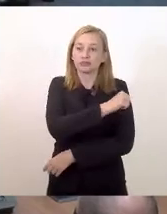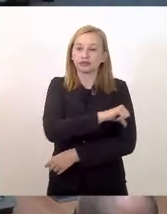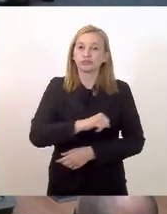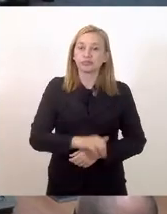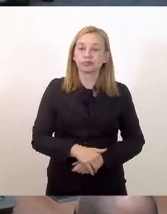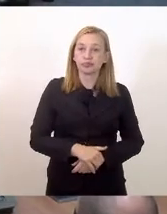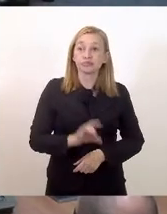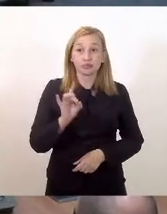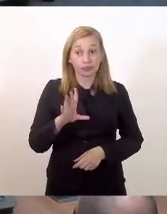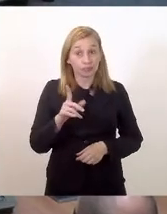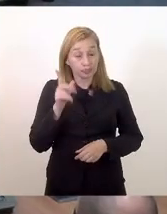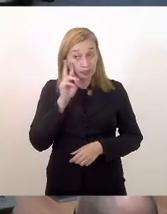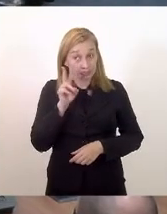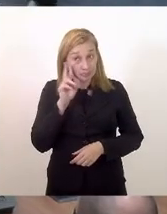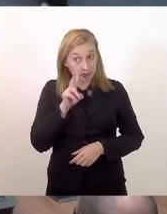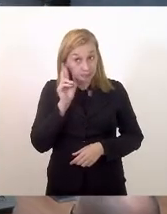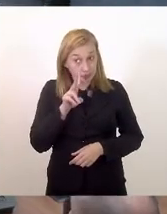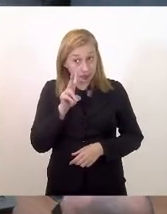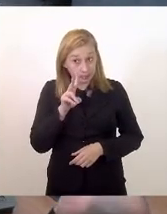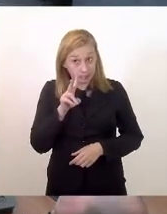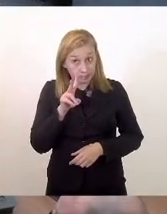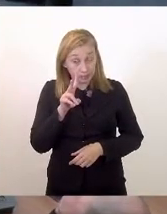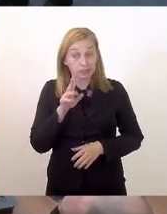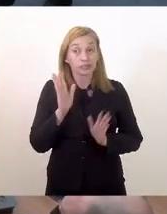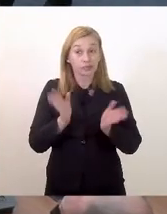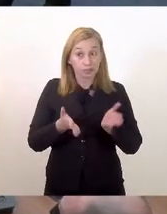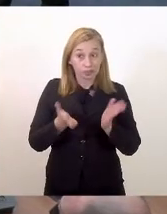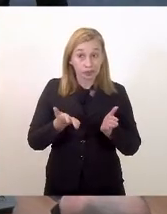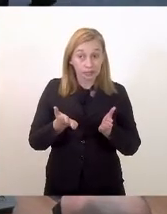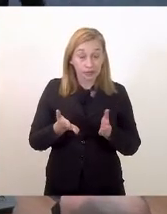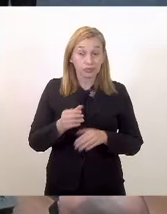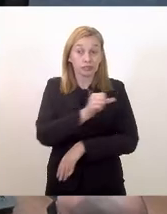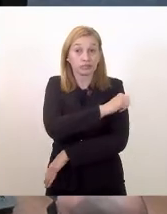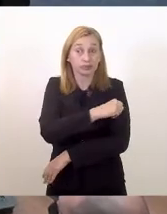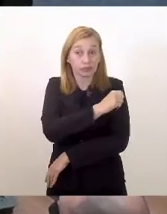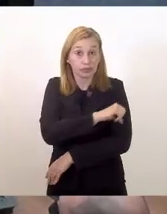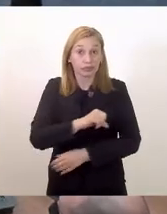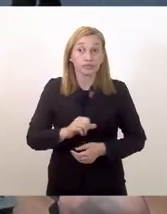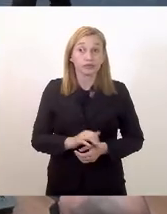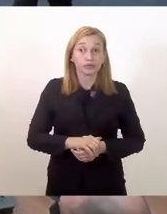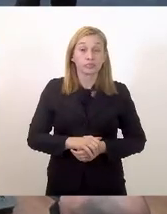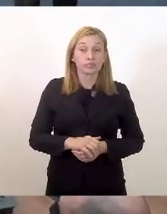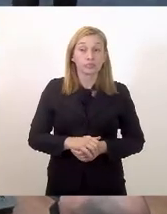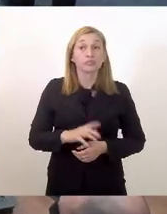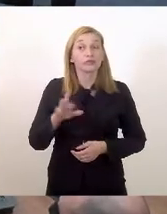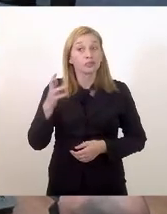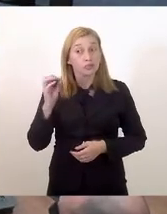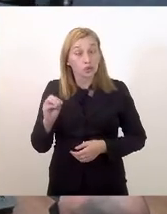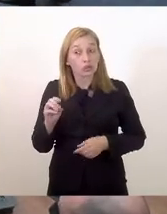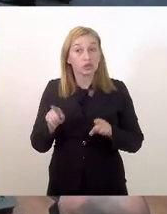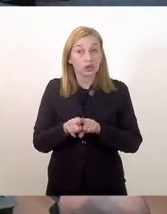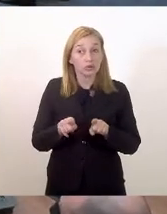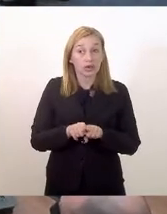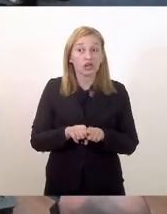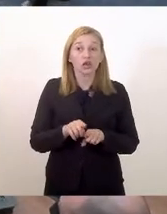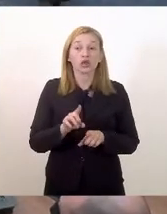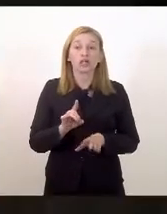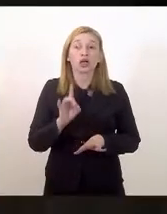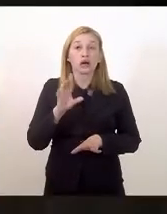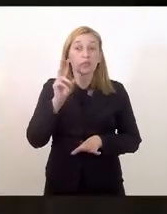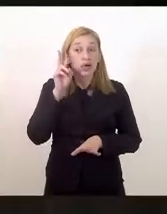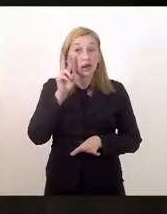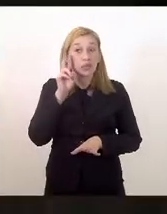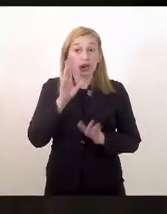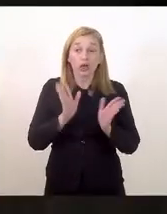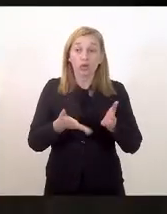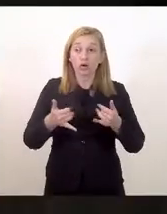para lembrar. Deputado Bruno. E agora, enfermeira Rejane. Deputado Bruno, em seguida. Lembrar que hoje